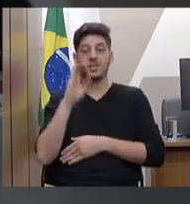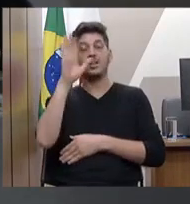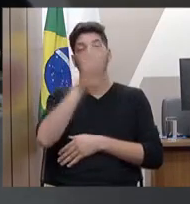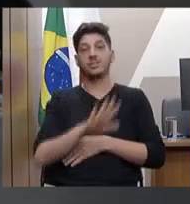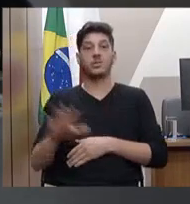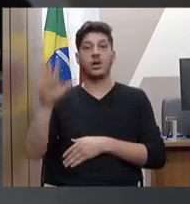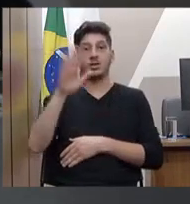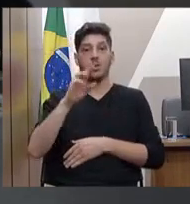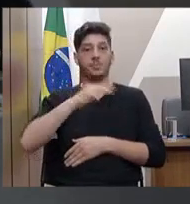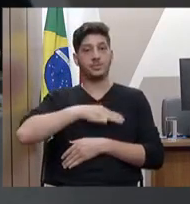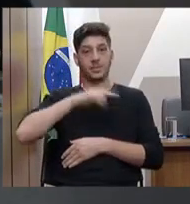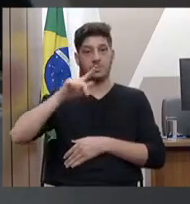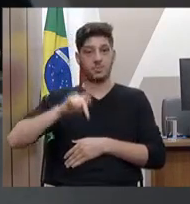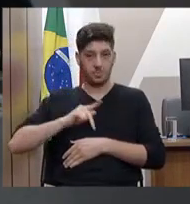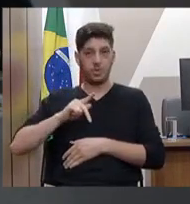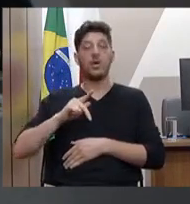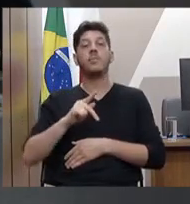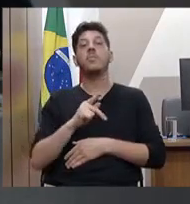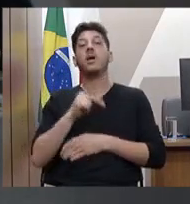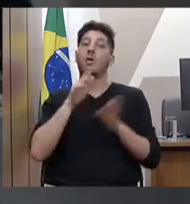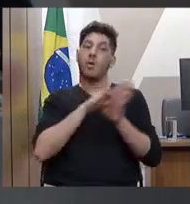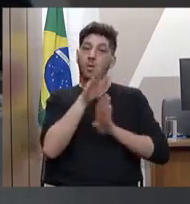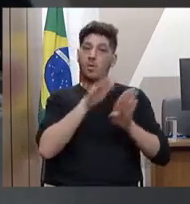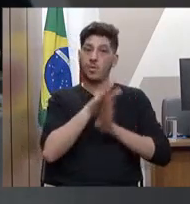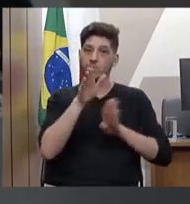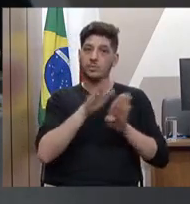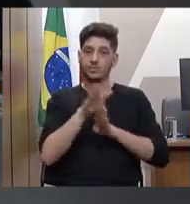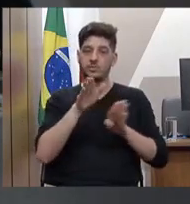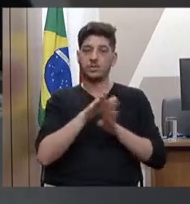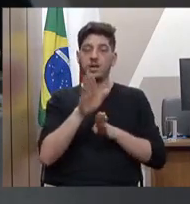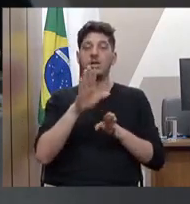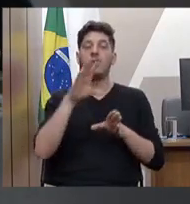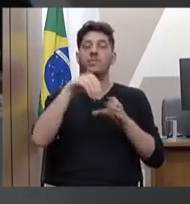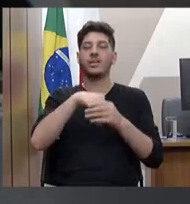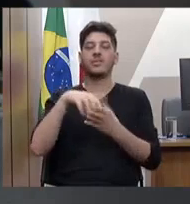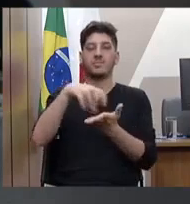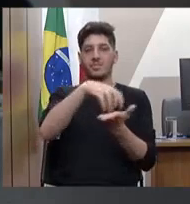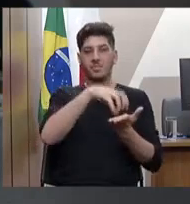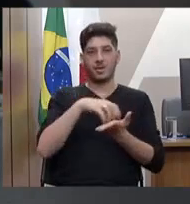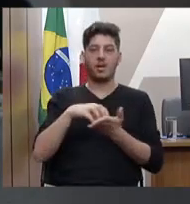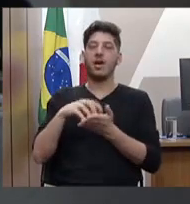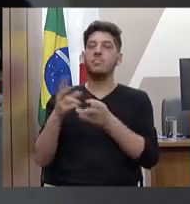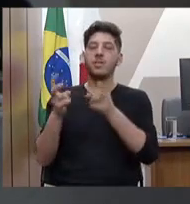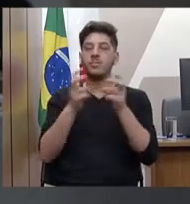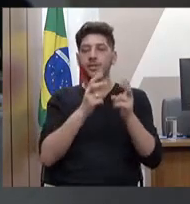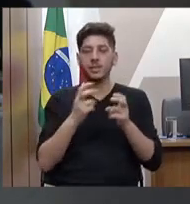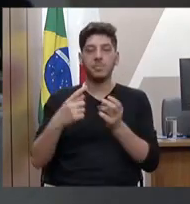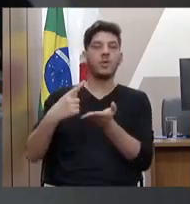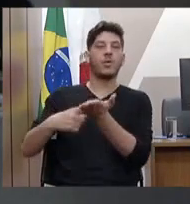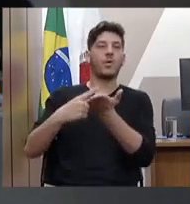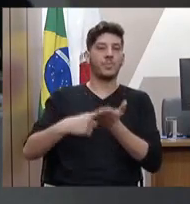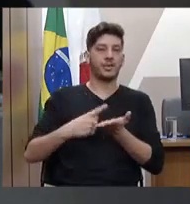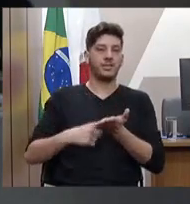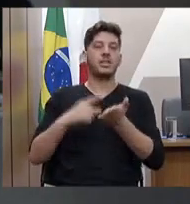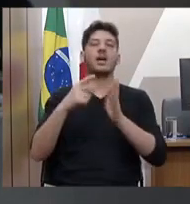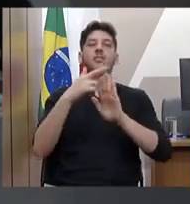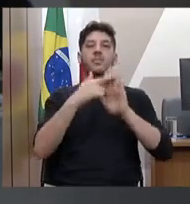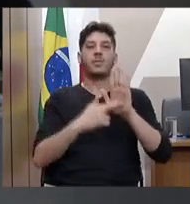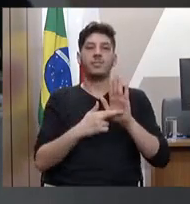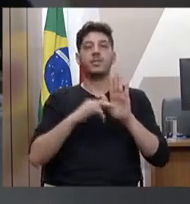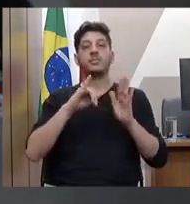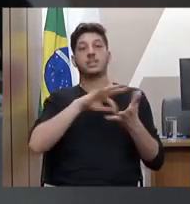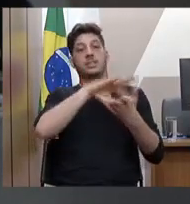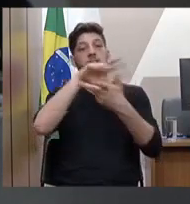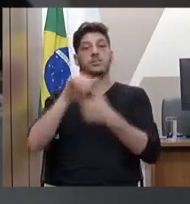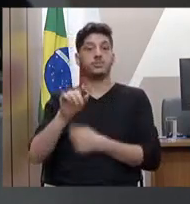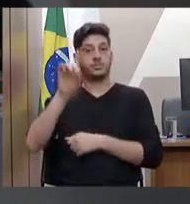Ministério Público que recomendou os Ramos e as unidades do Ministério Público a observância de tratados convenções e protocolos internacionais